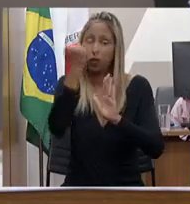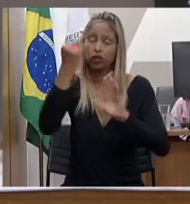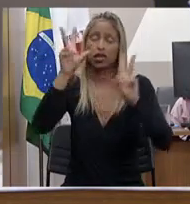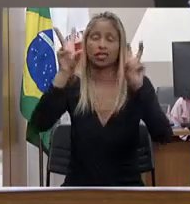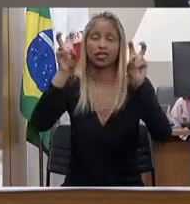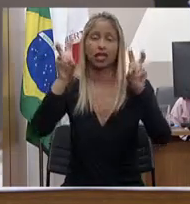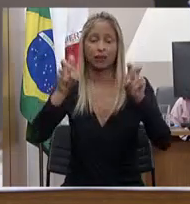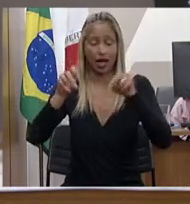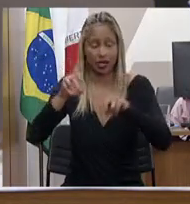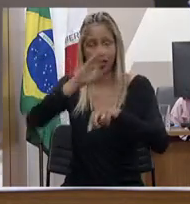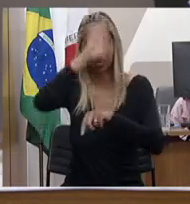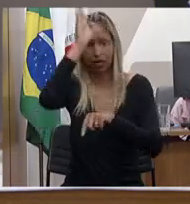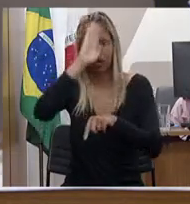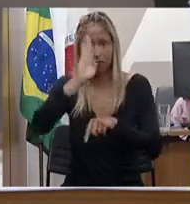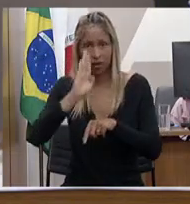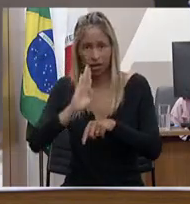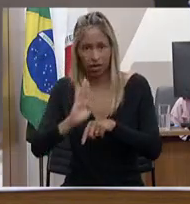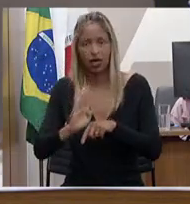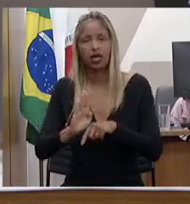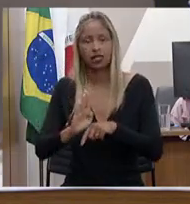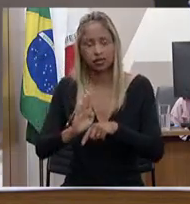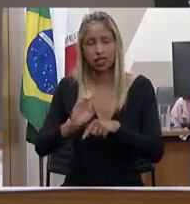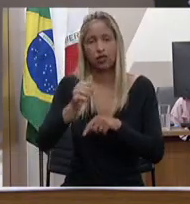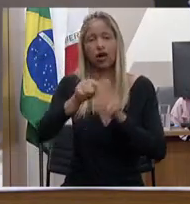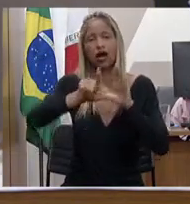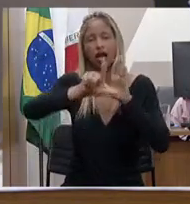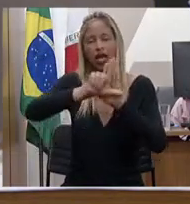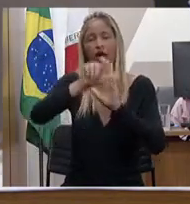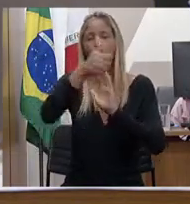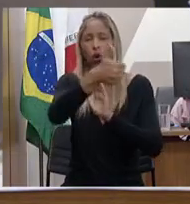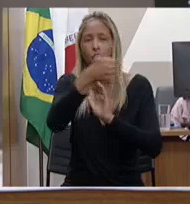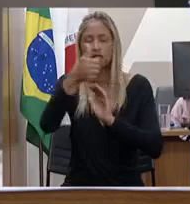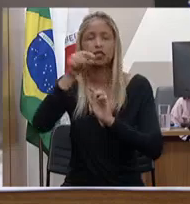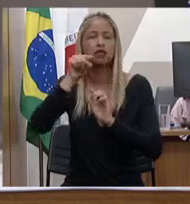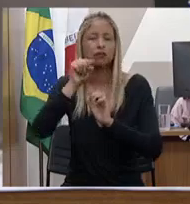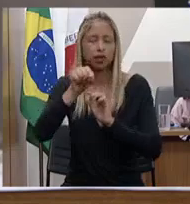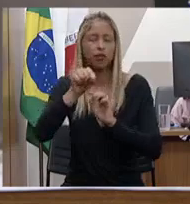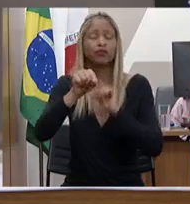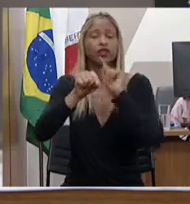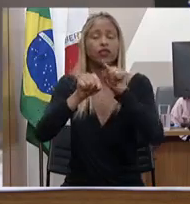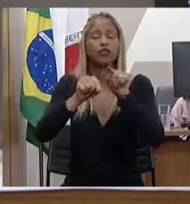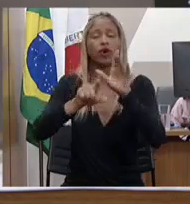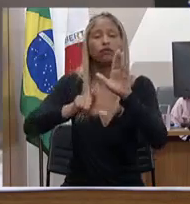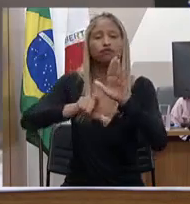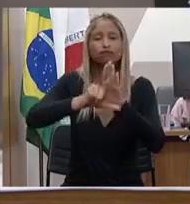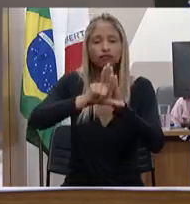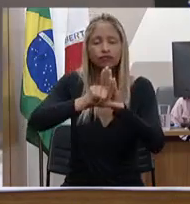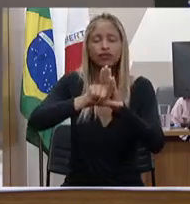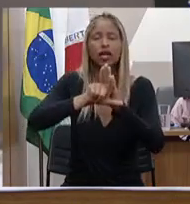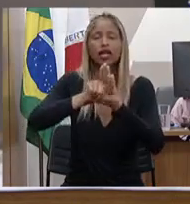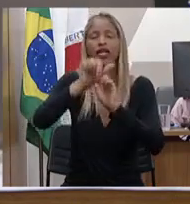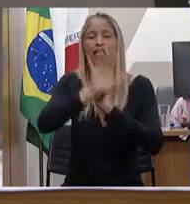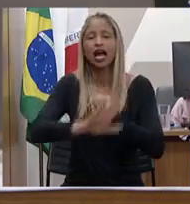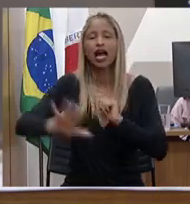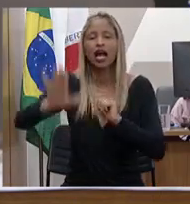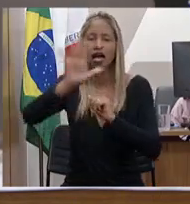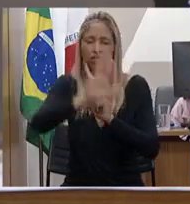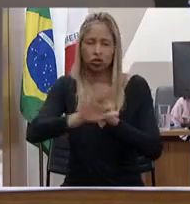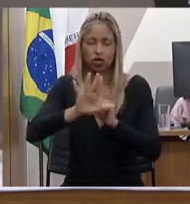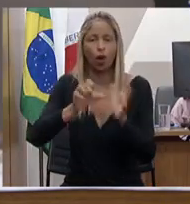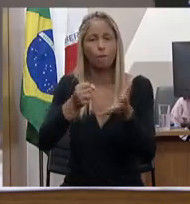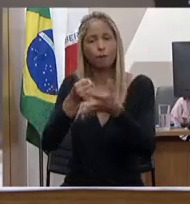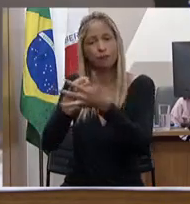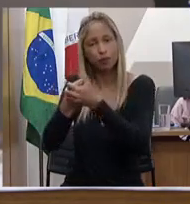temática e no Brasil né Foi por meio da lei 11.121 de 2005 que foi instituído o dia nacional né de